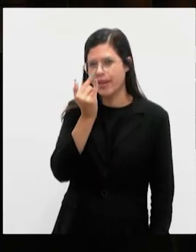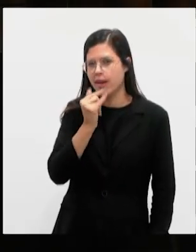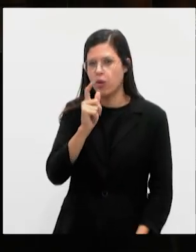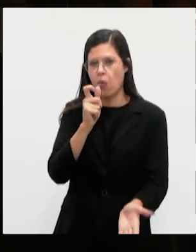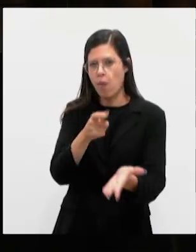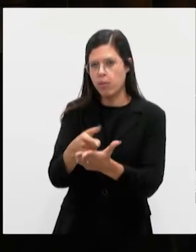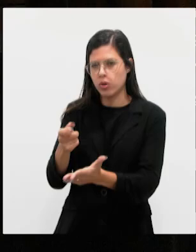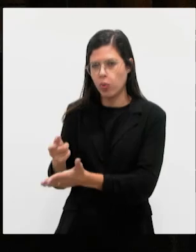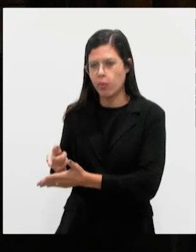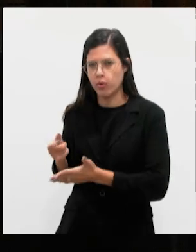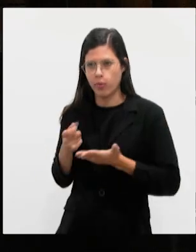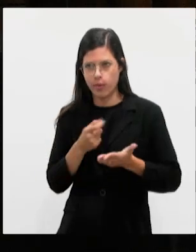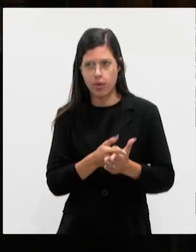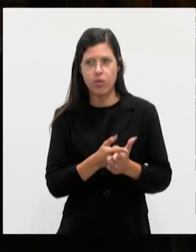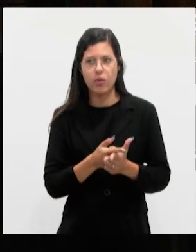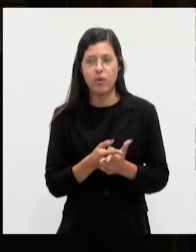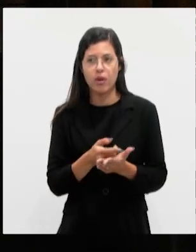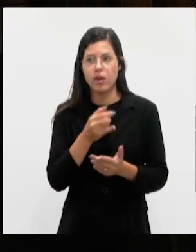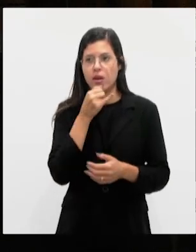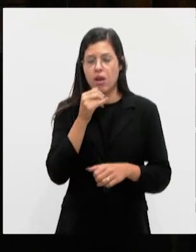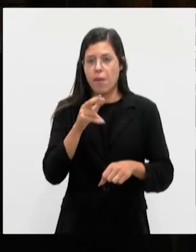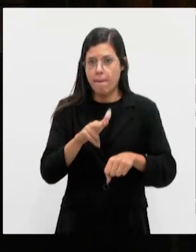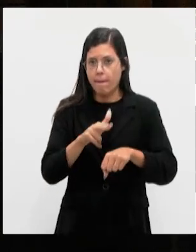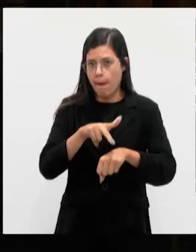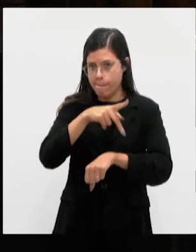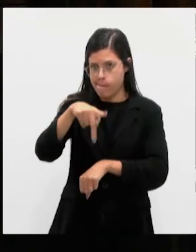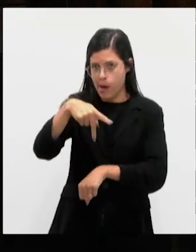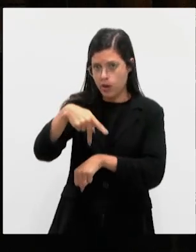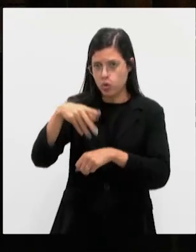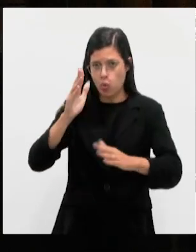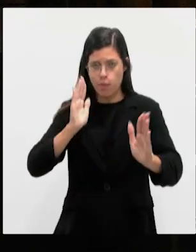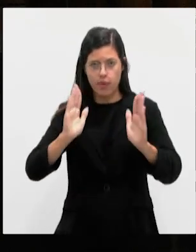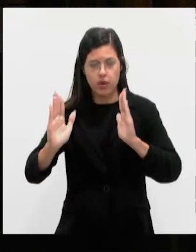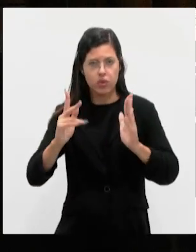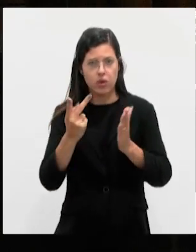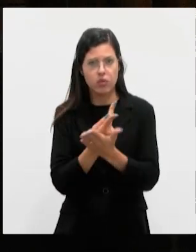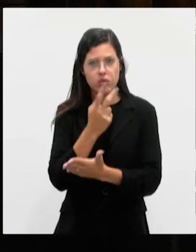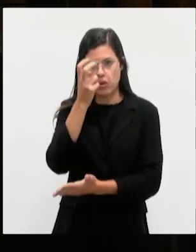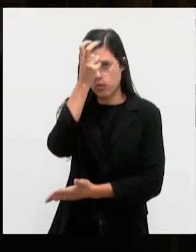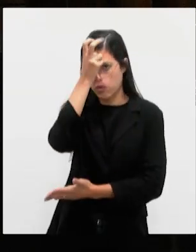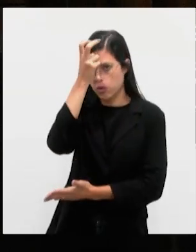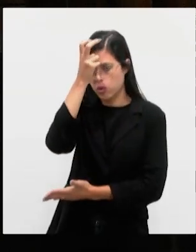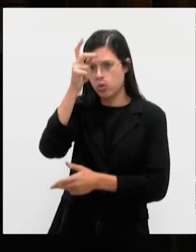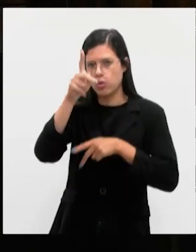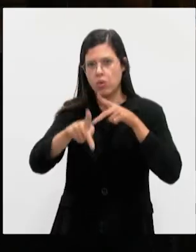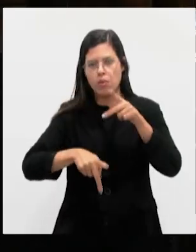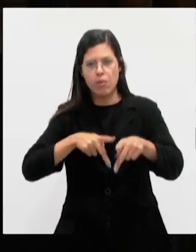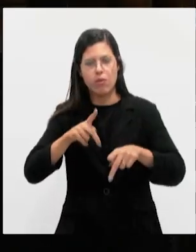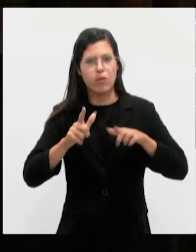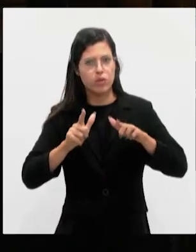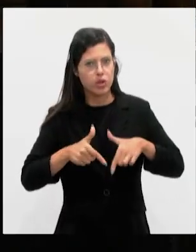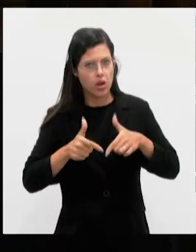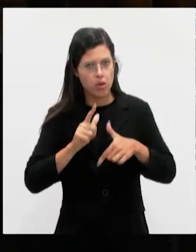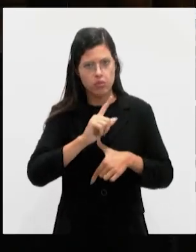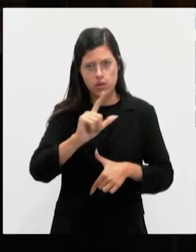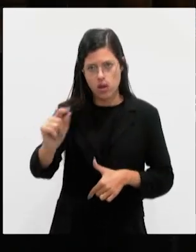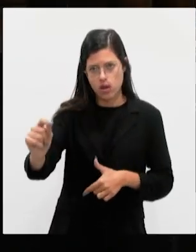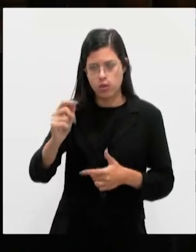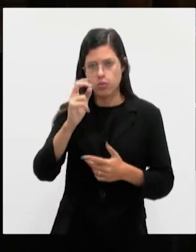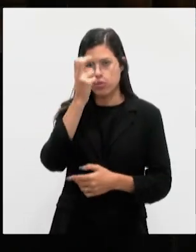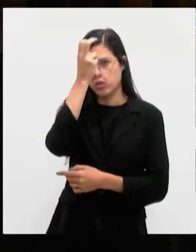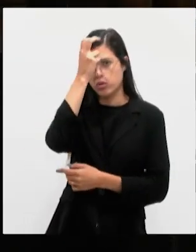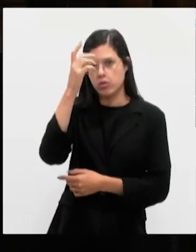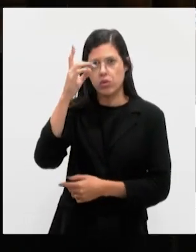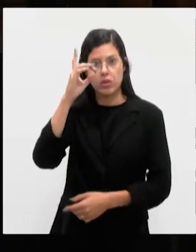evento, aconteceu no Egito, quando o povo de Israel saiu do Egito e Deus mandou que